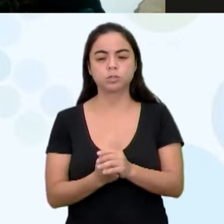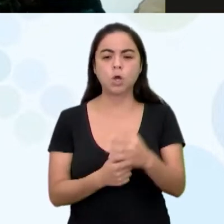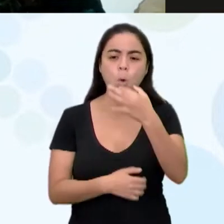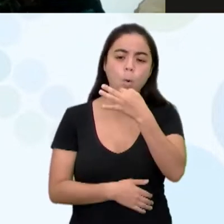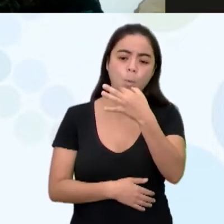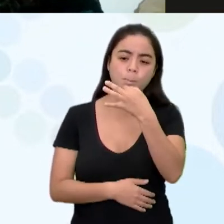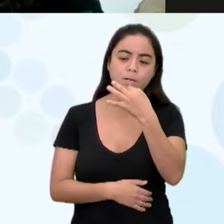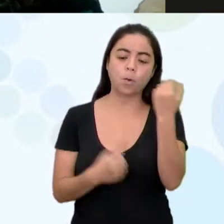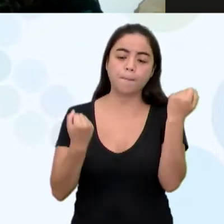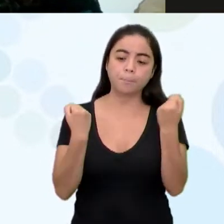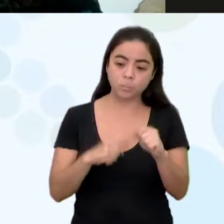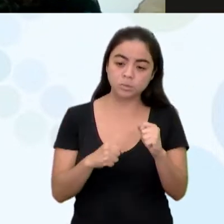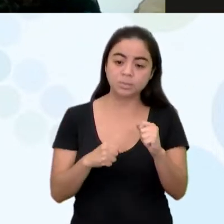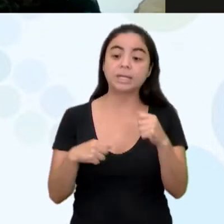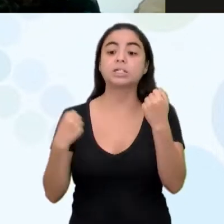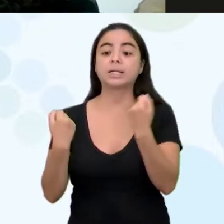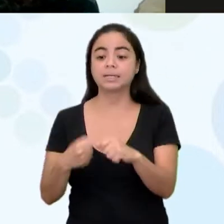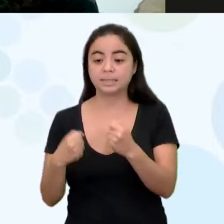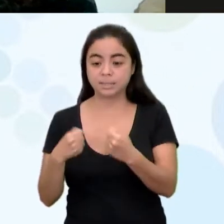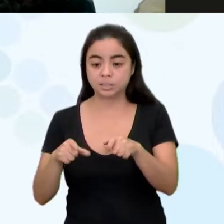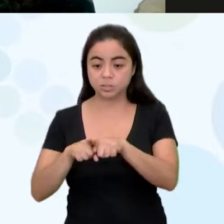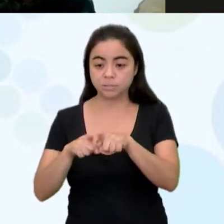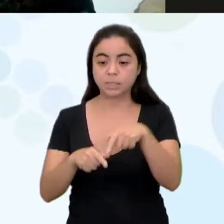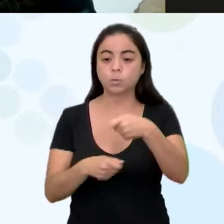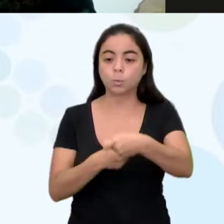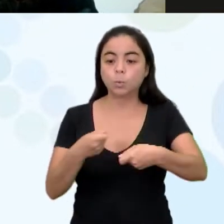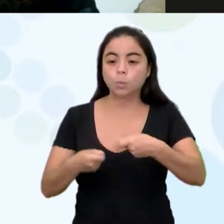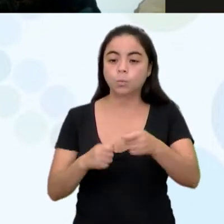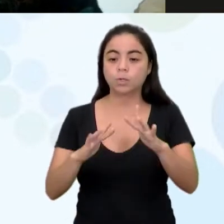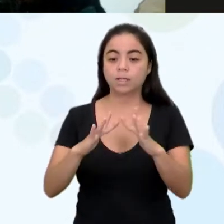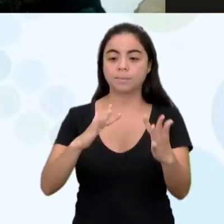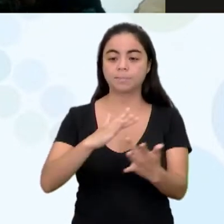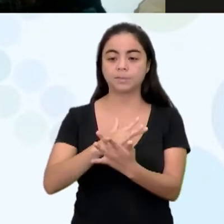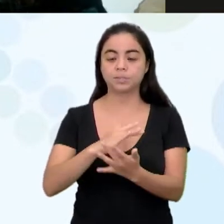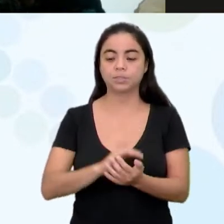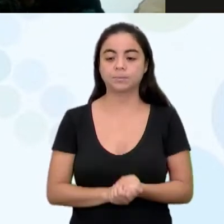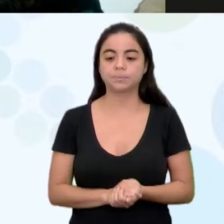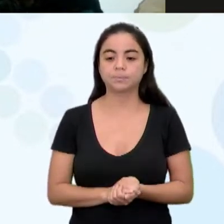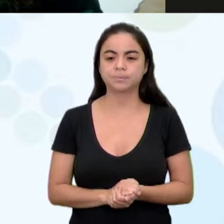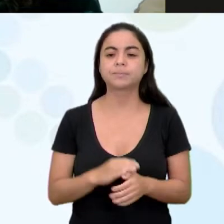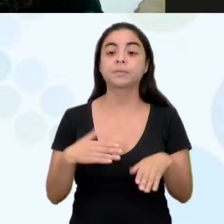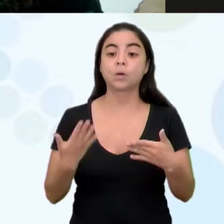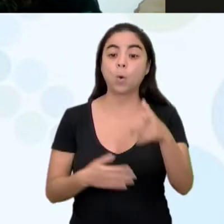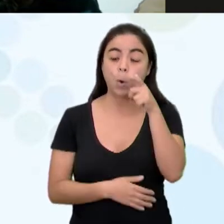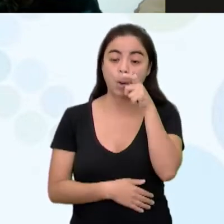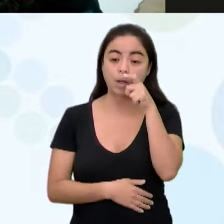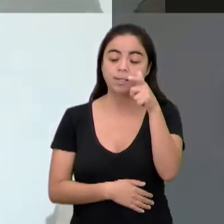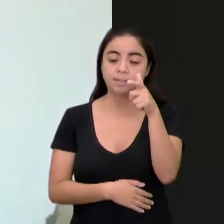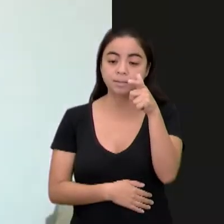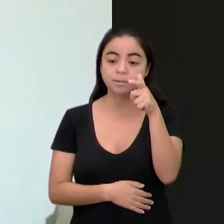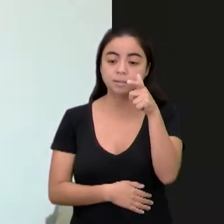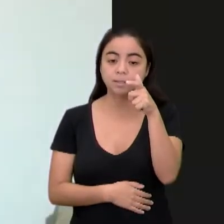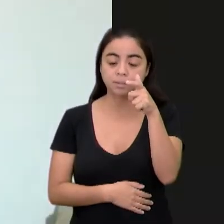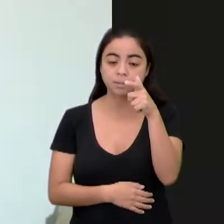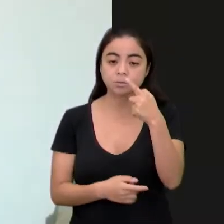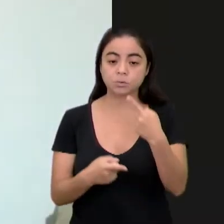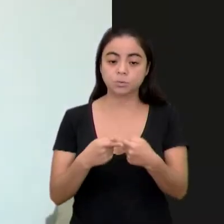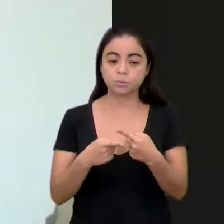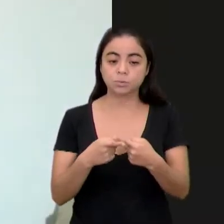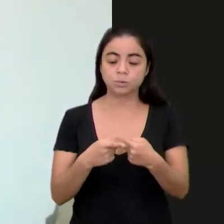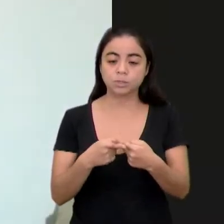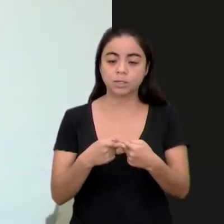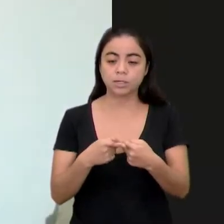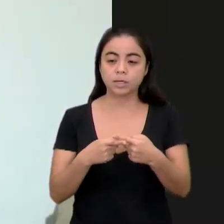a possibilidade e a necessidade de haver regulação na mídia? Então, é interessante que, né, a charge